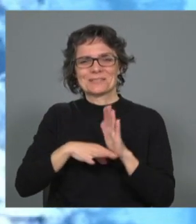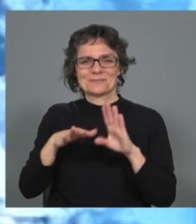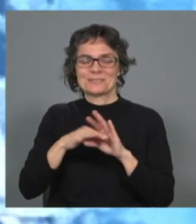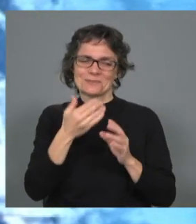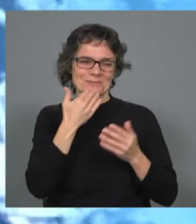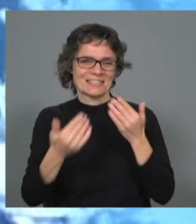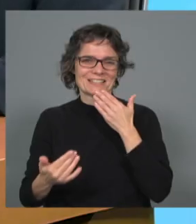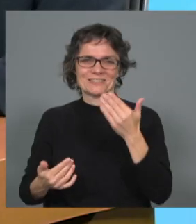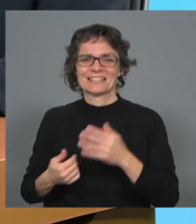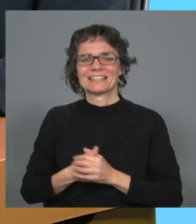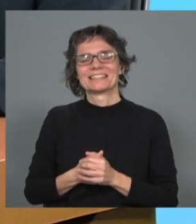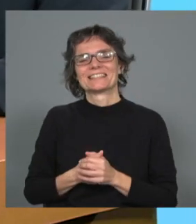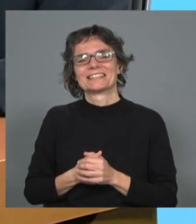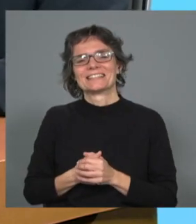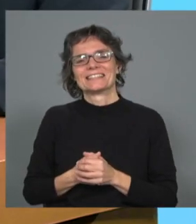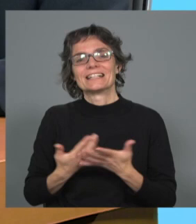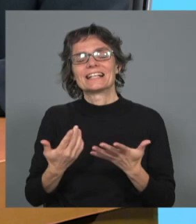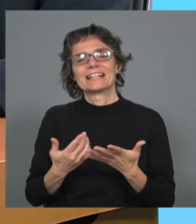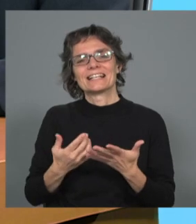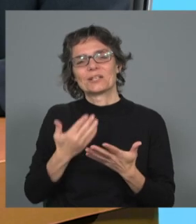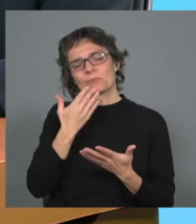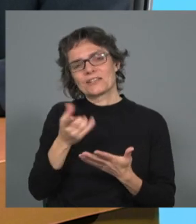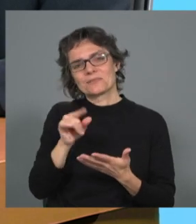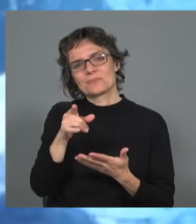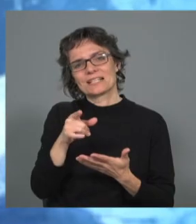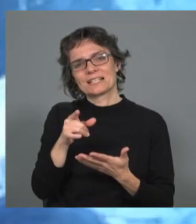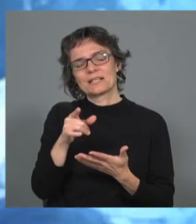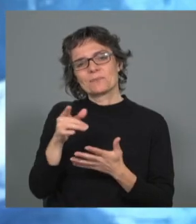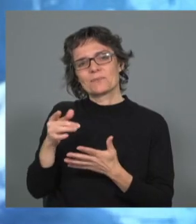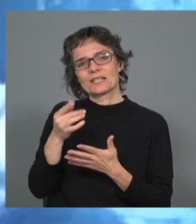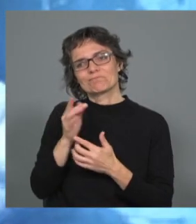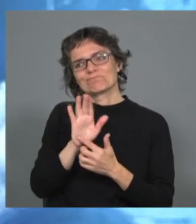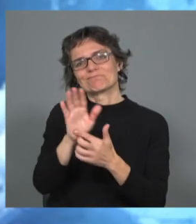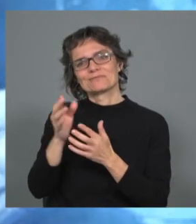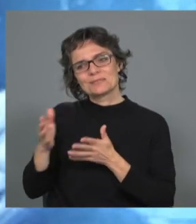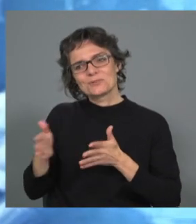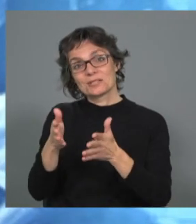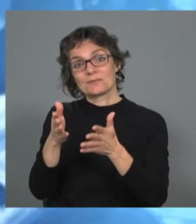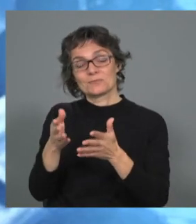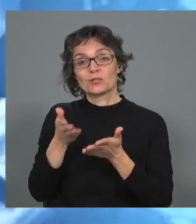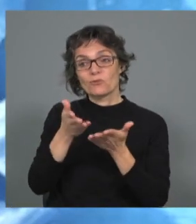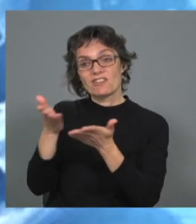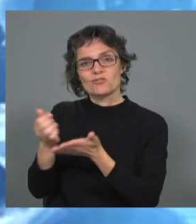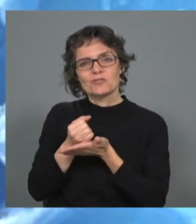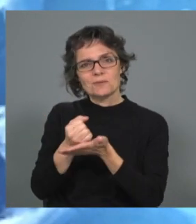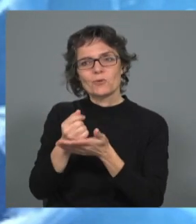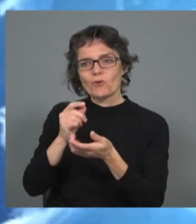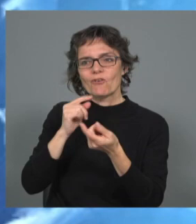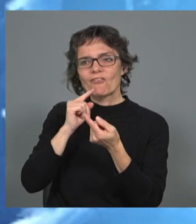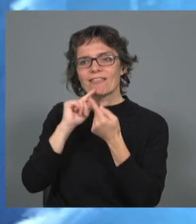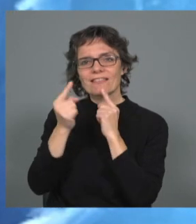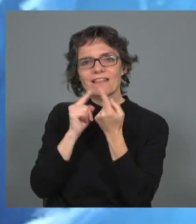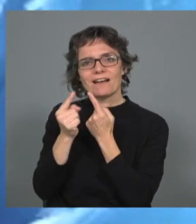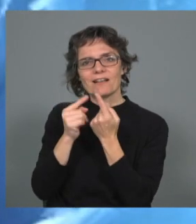aqui aos nossos estúdios e a forma também como o vosso caminho de auxílio e de diálogo com tantas